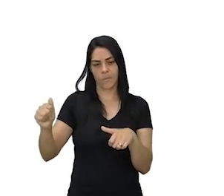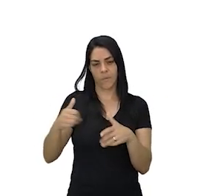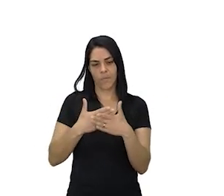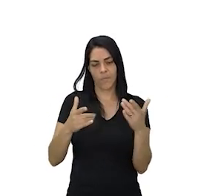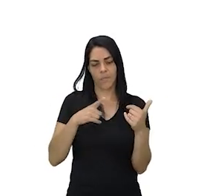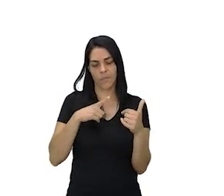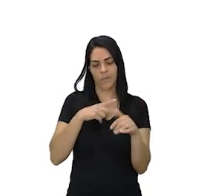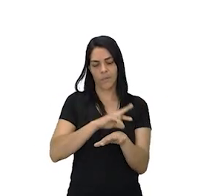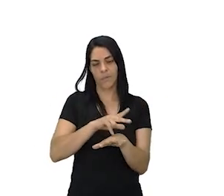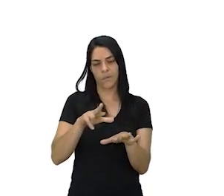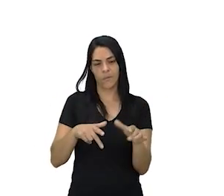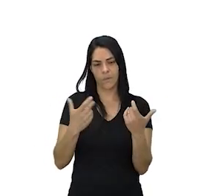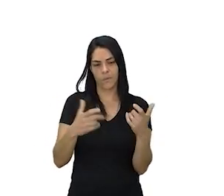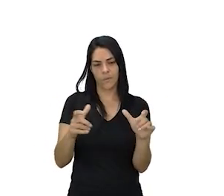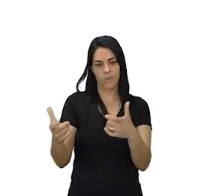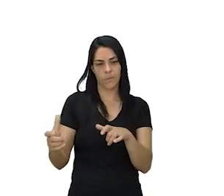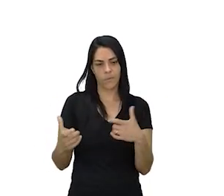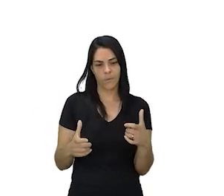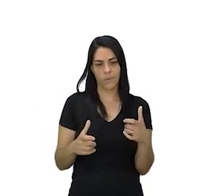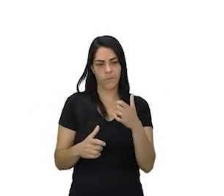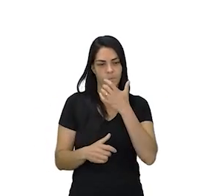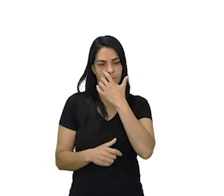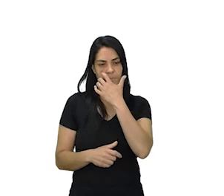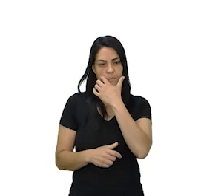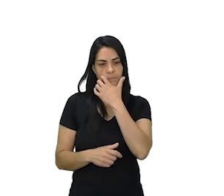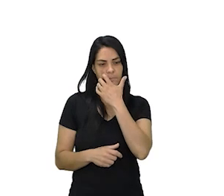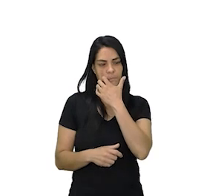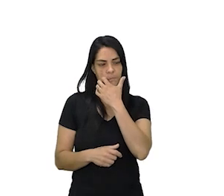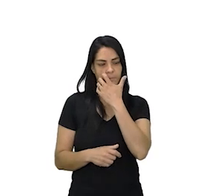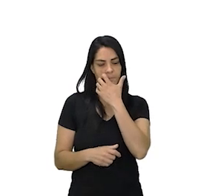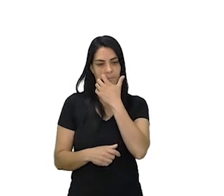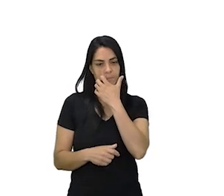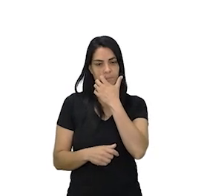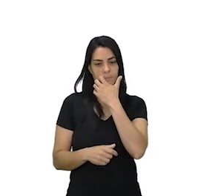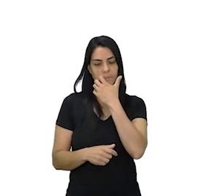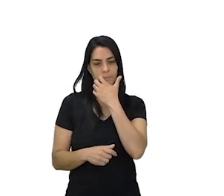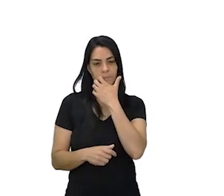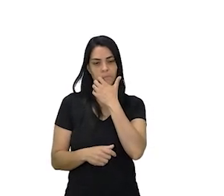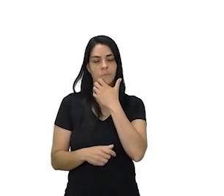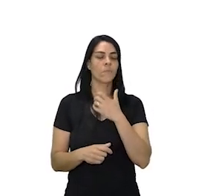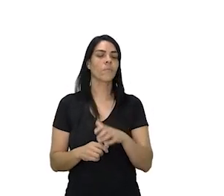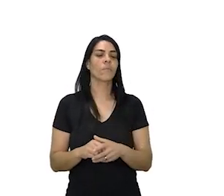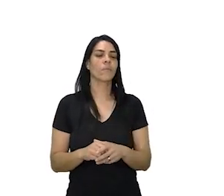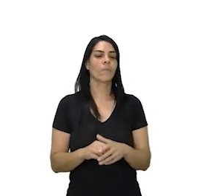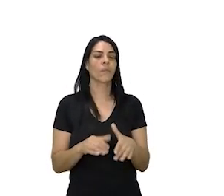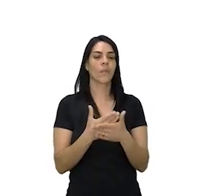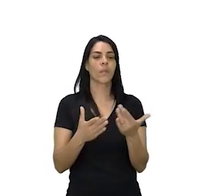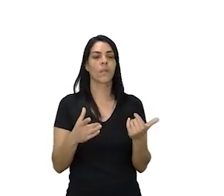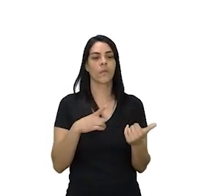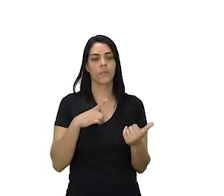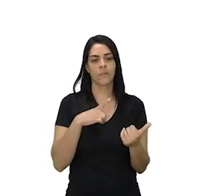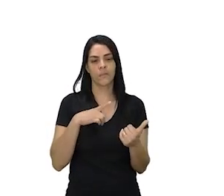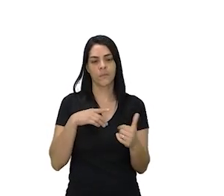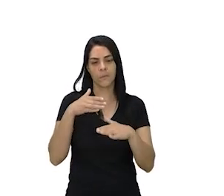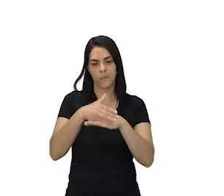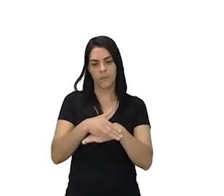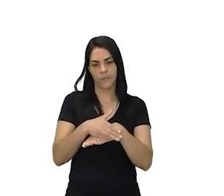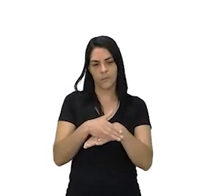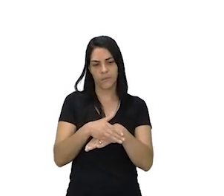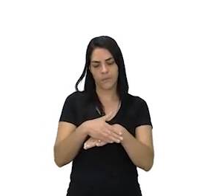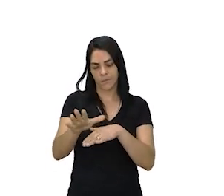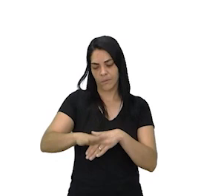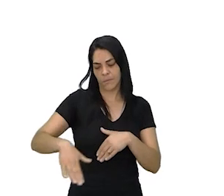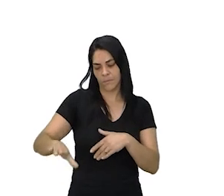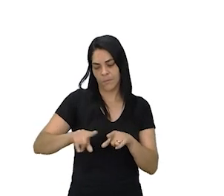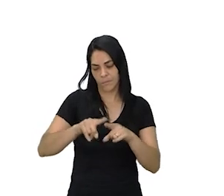tem vários lugares dentro por exemplo, se a gente fosse pensar no zoológico, logo que a gente entra ali, tem um espaço